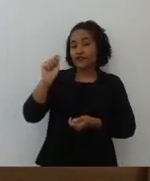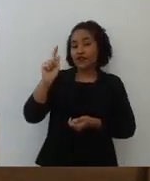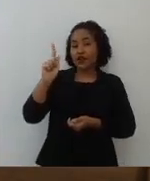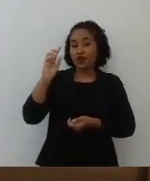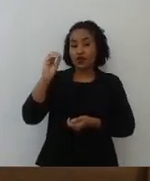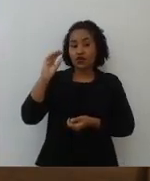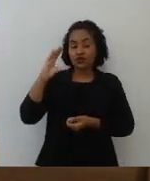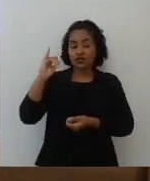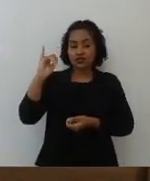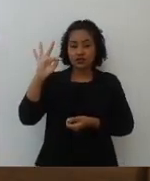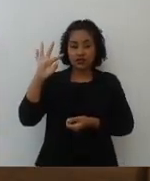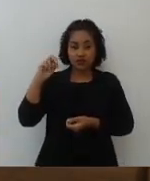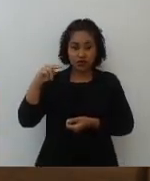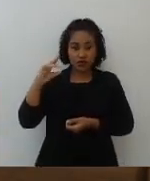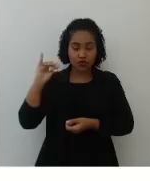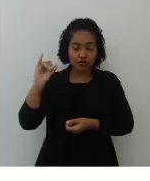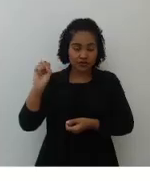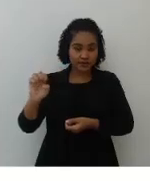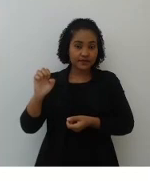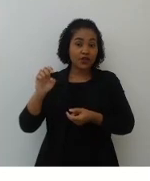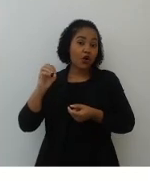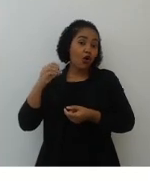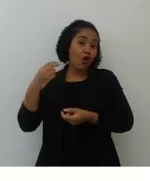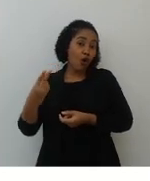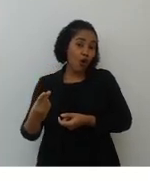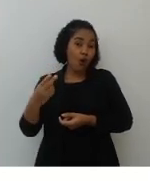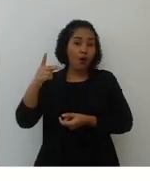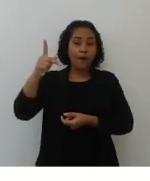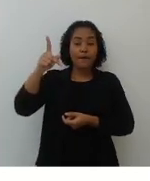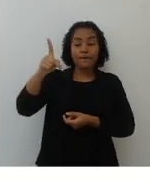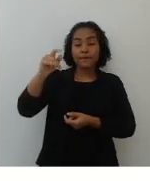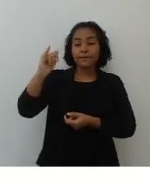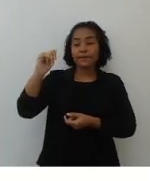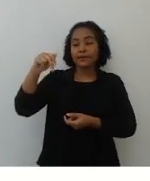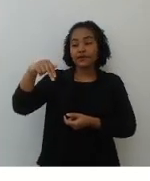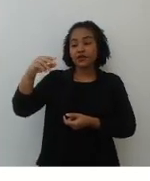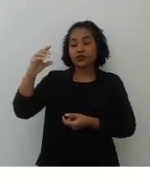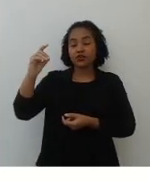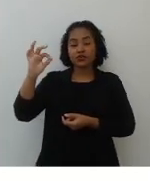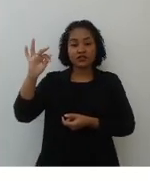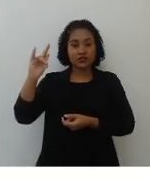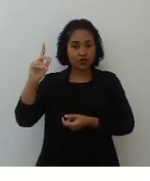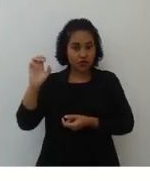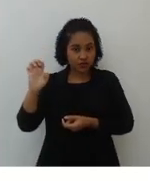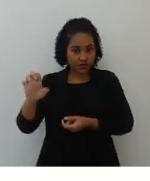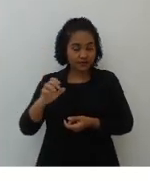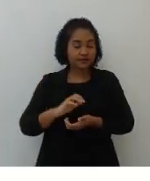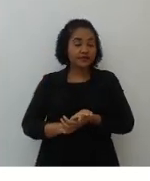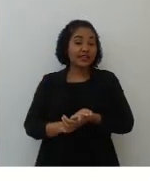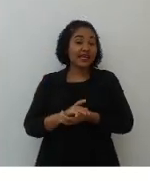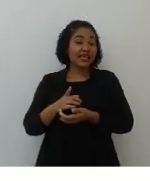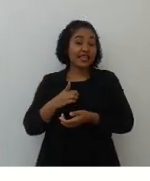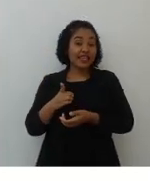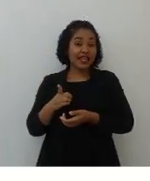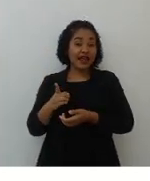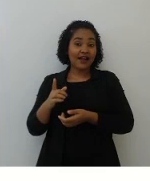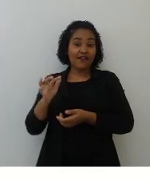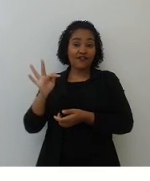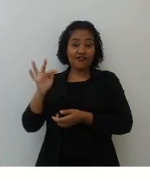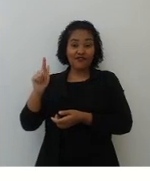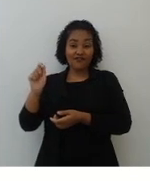e heterofagia por pinocitose. Dá uma olhadinha no slide. Fagocitose é quando a célula